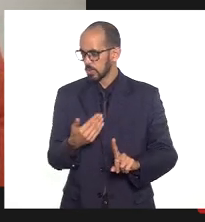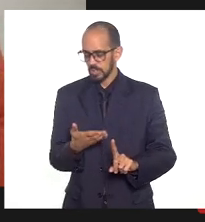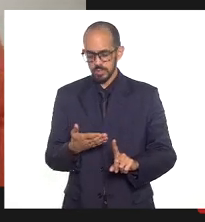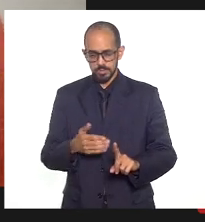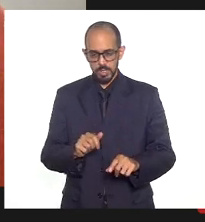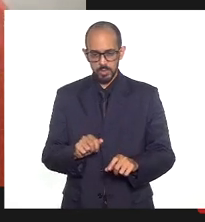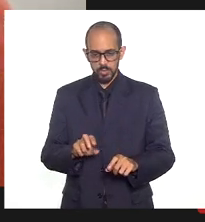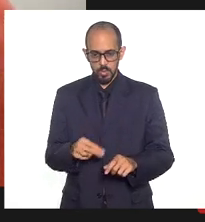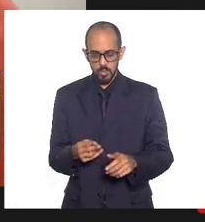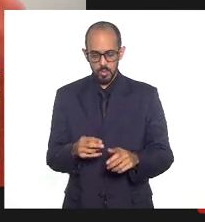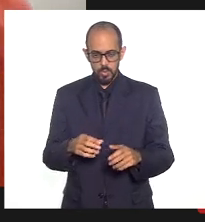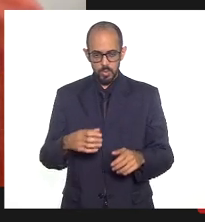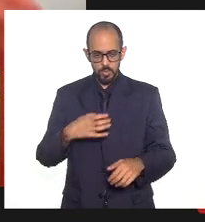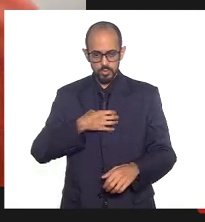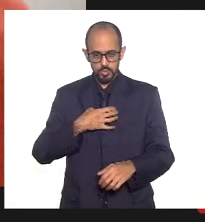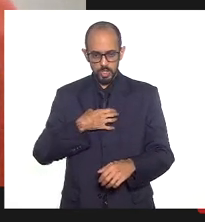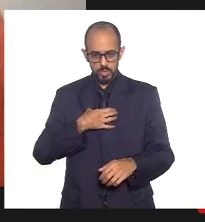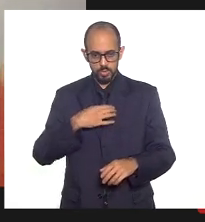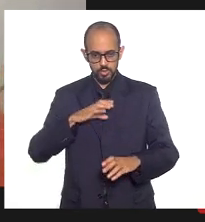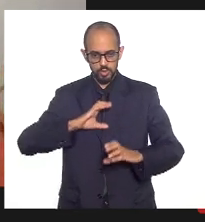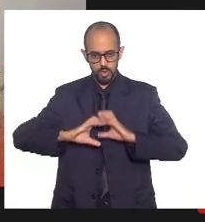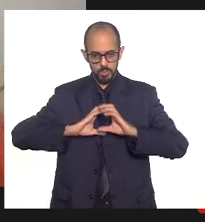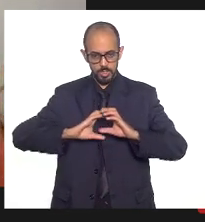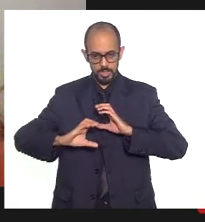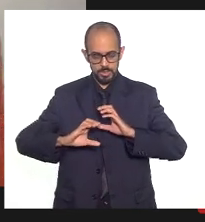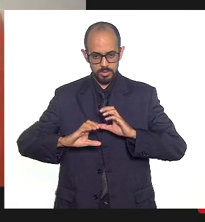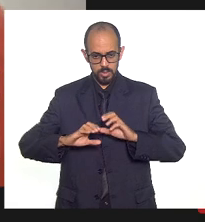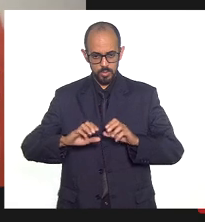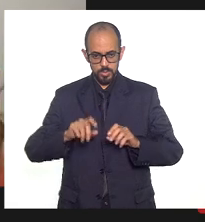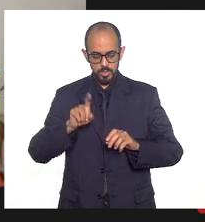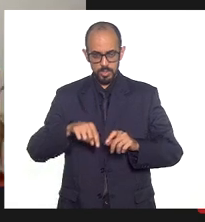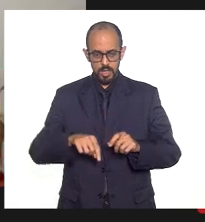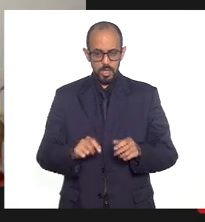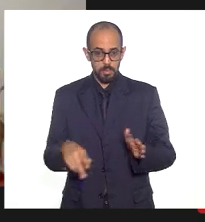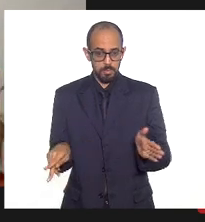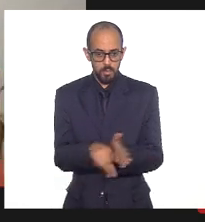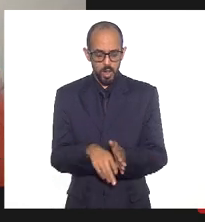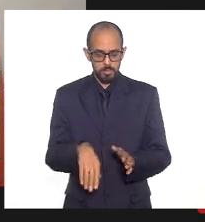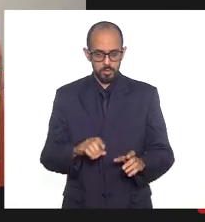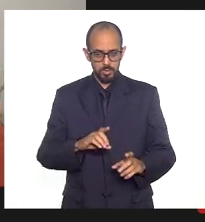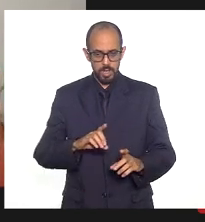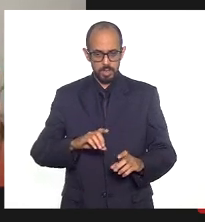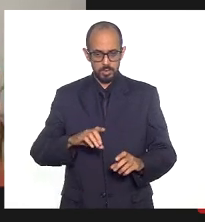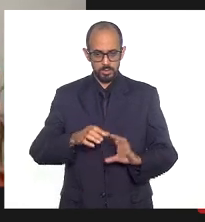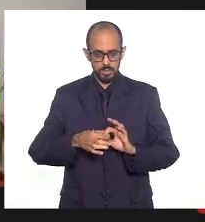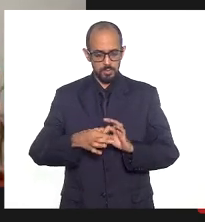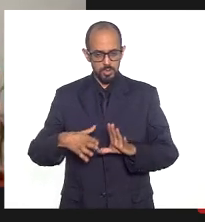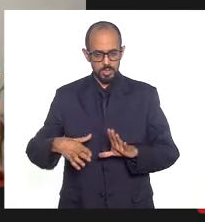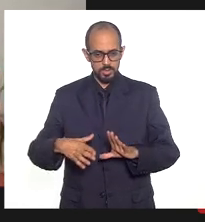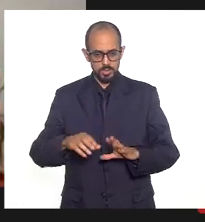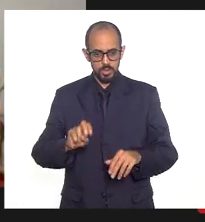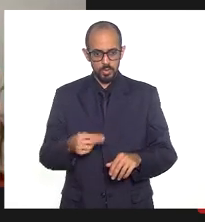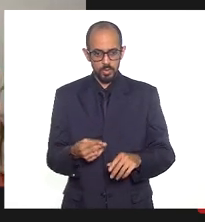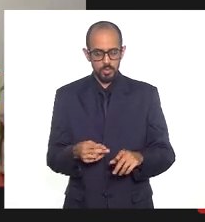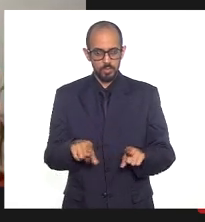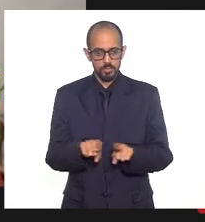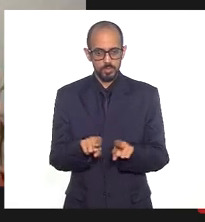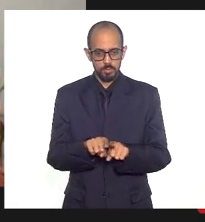a formas de comunicação como algo inerente à democracia, inerente da possibilidade